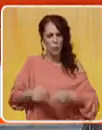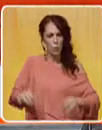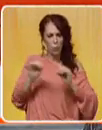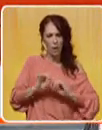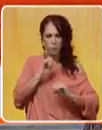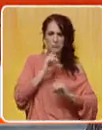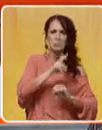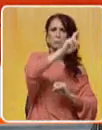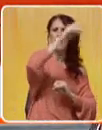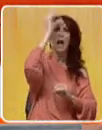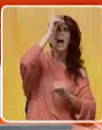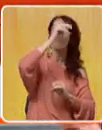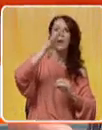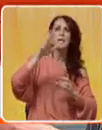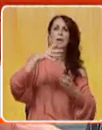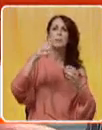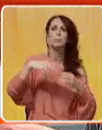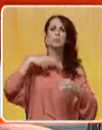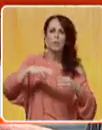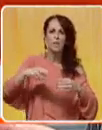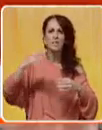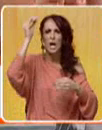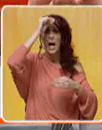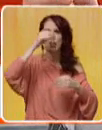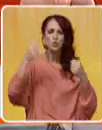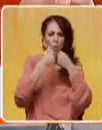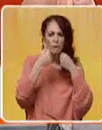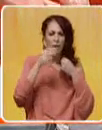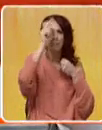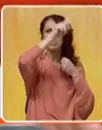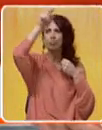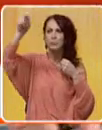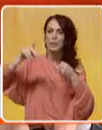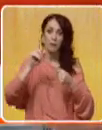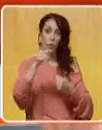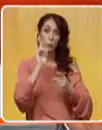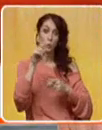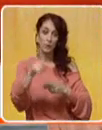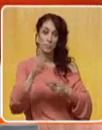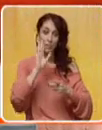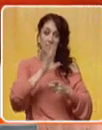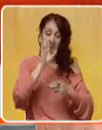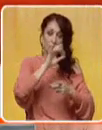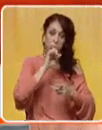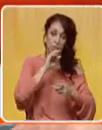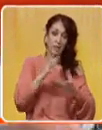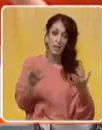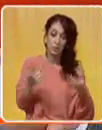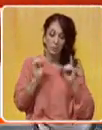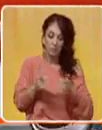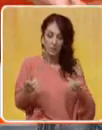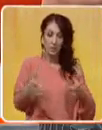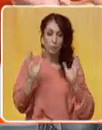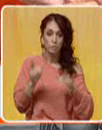de de filas portuguesas umas contra as outras até porque nós começamos por aí para testarmos a entrada dos jogos sem nos jogos sem fronteiras